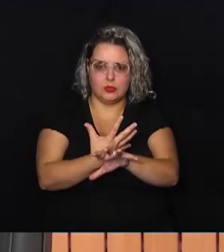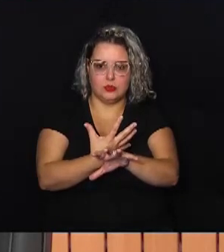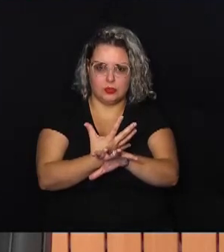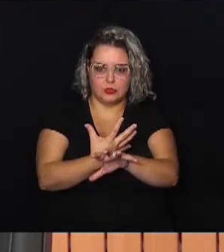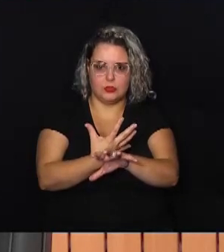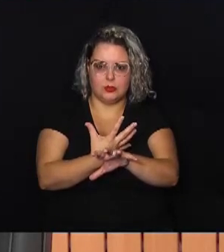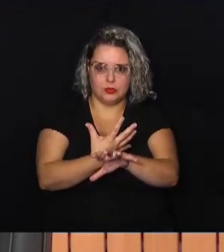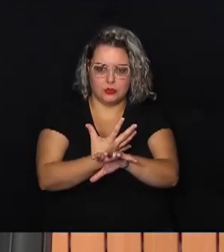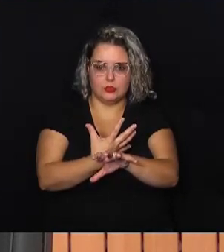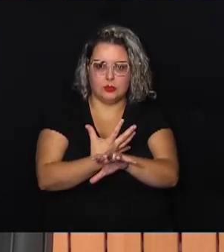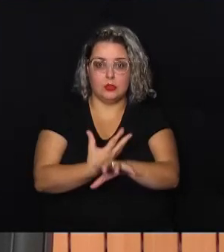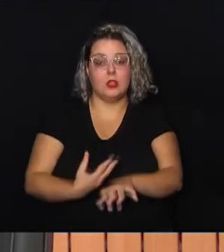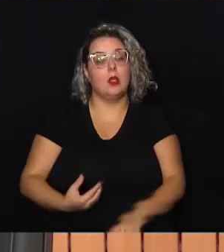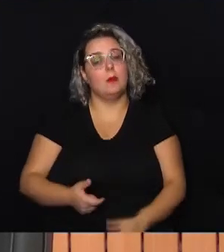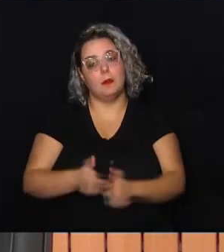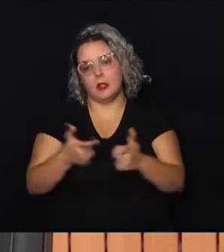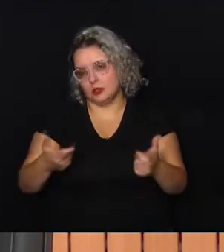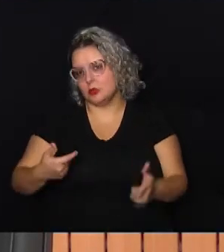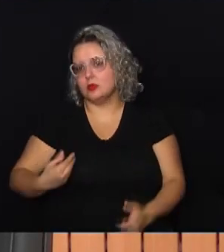por via presencial,